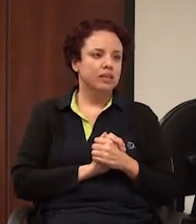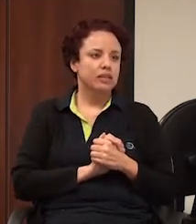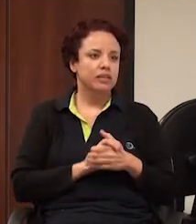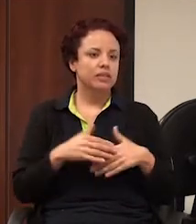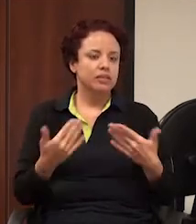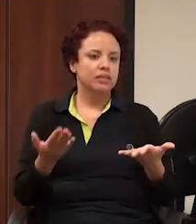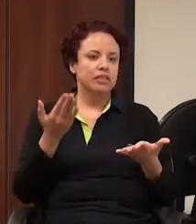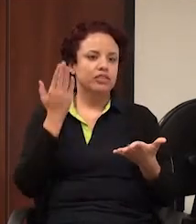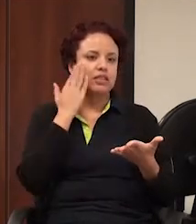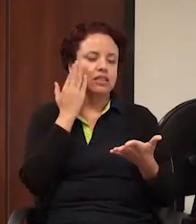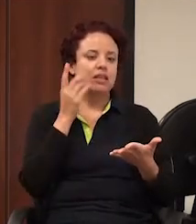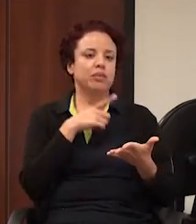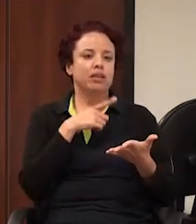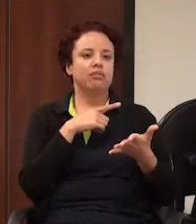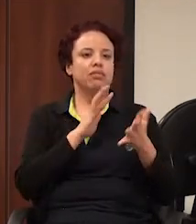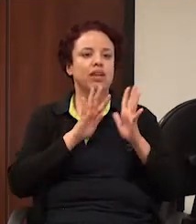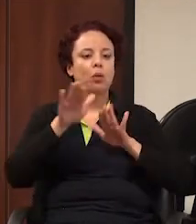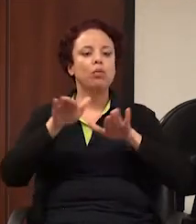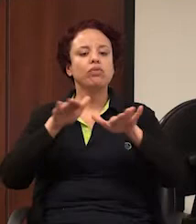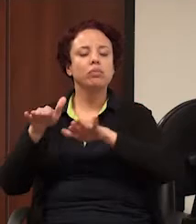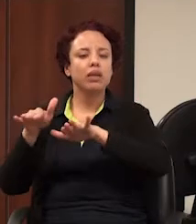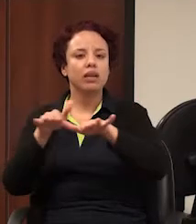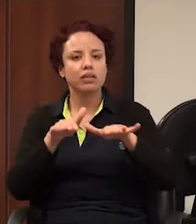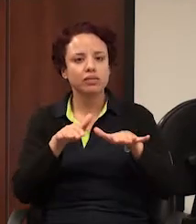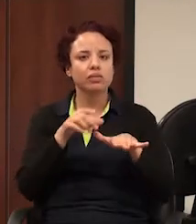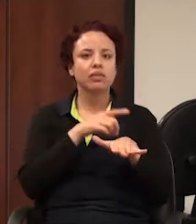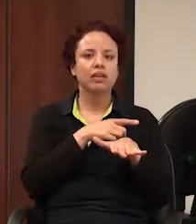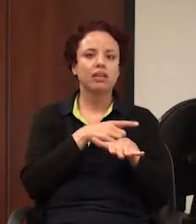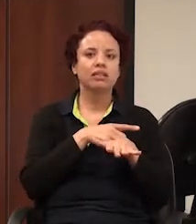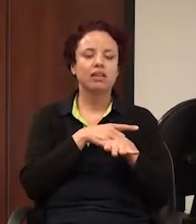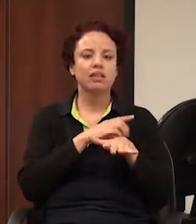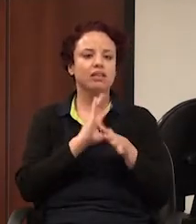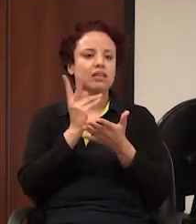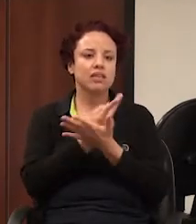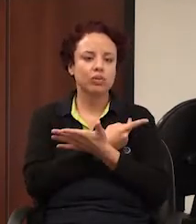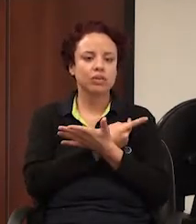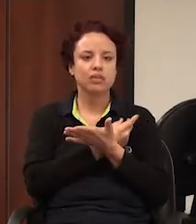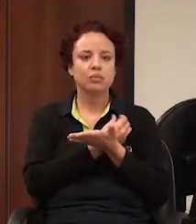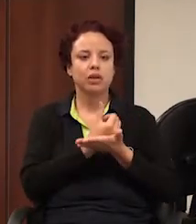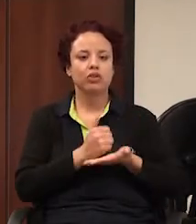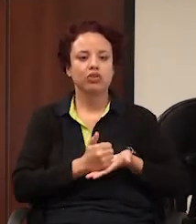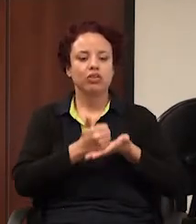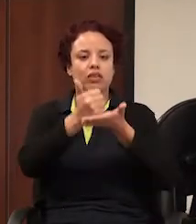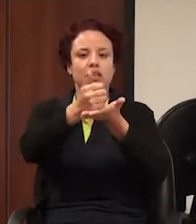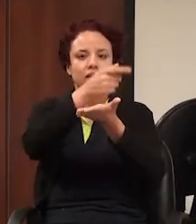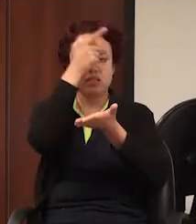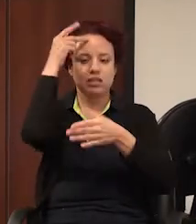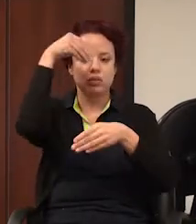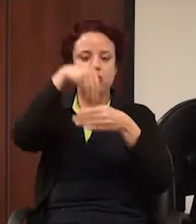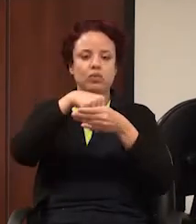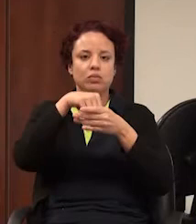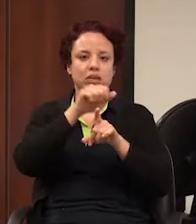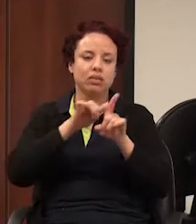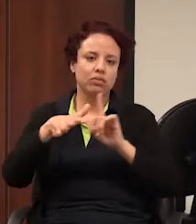Embora tenha toda essa movimentação, toda essa situação de trazer as pessoas para o convívio social